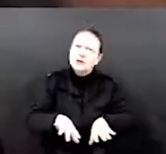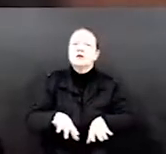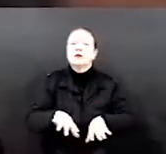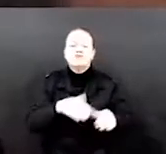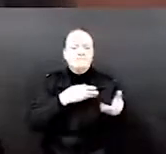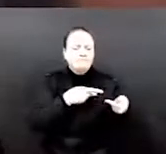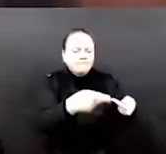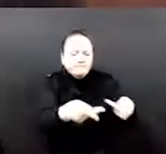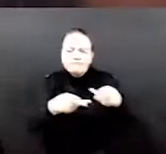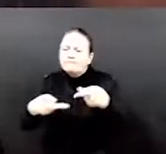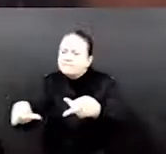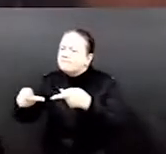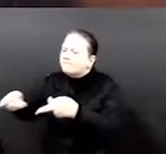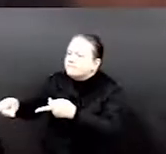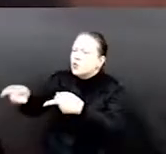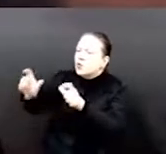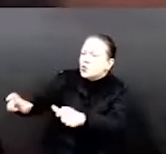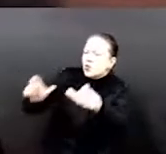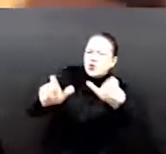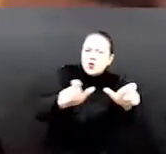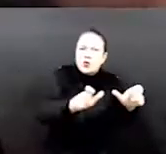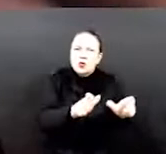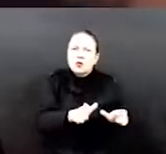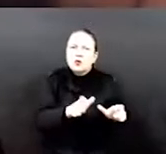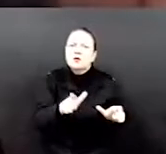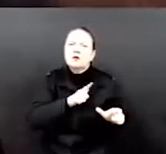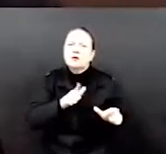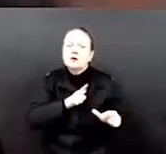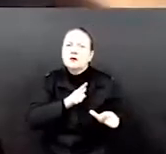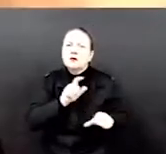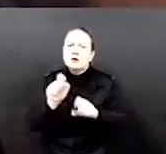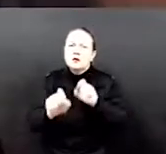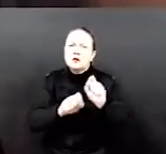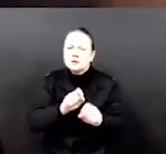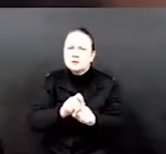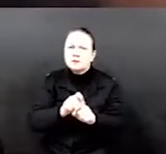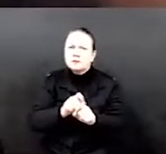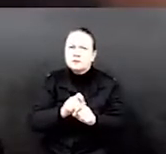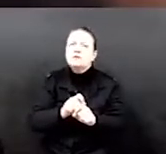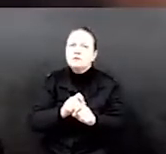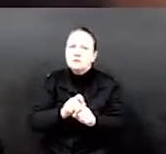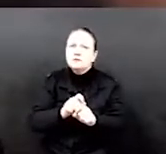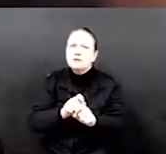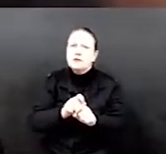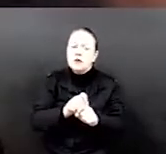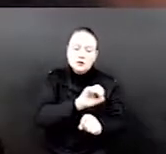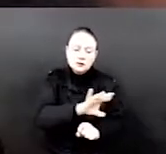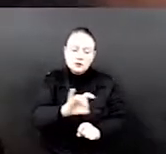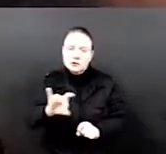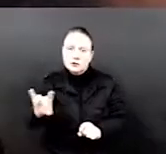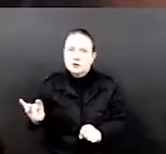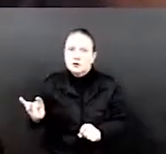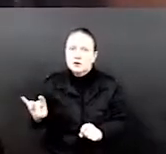leis nossas. Né. Então, assim, elas têm que se preparar para isso, mas eles têm que viver esse cotidiano que